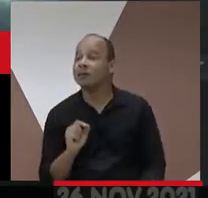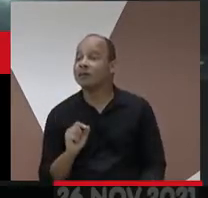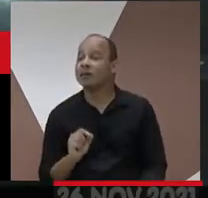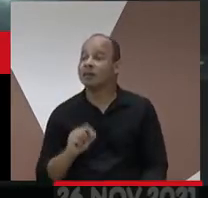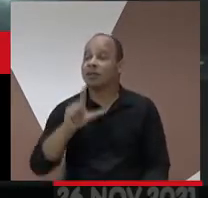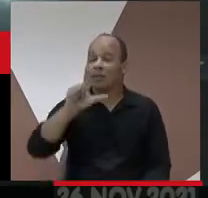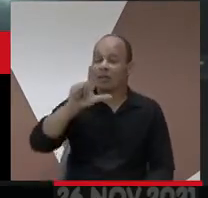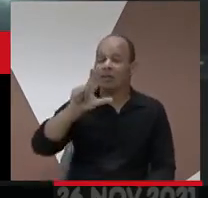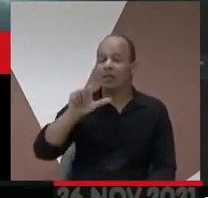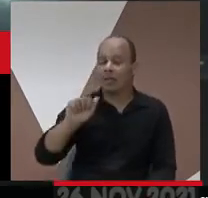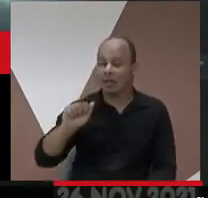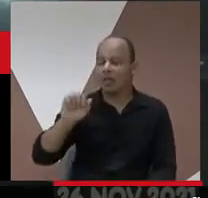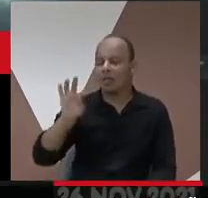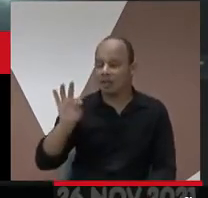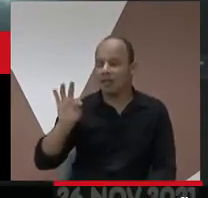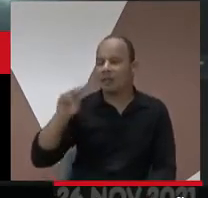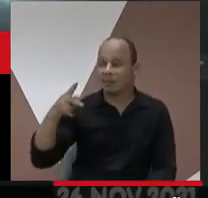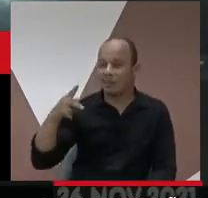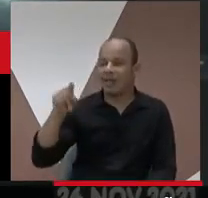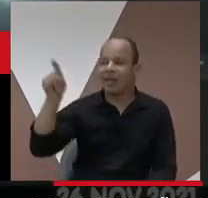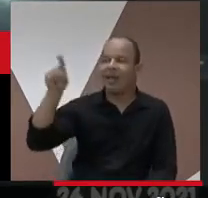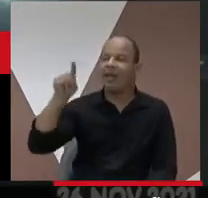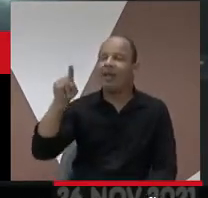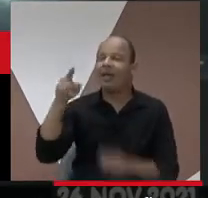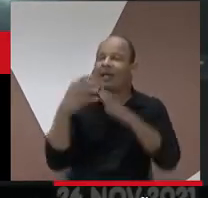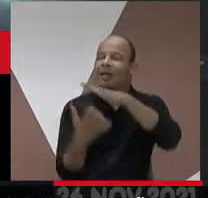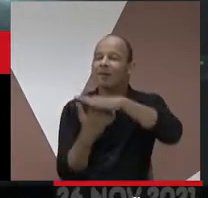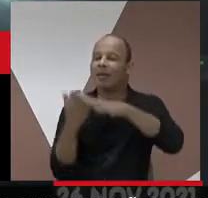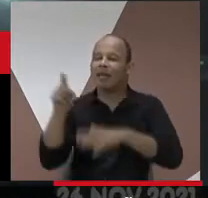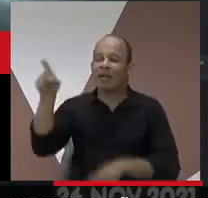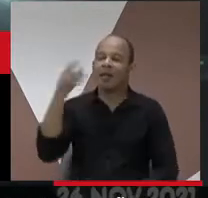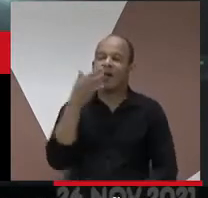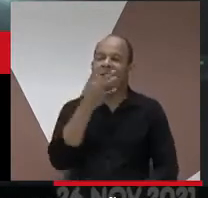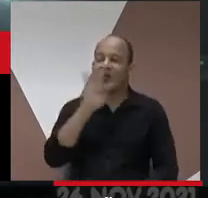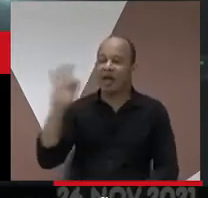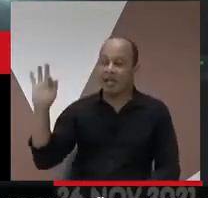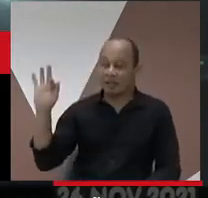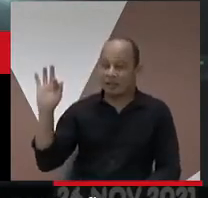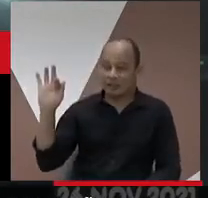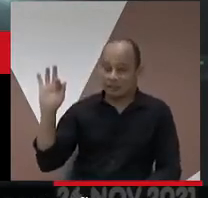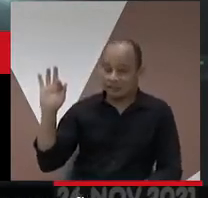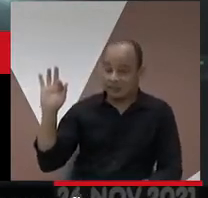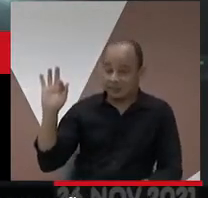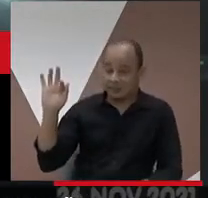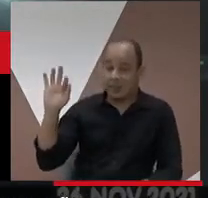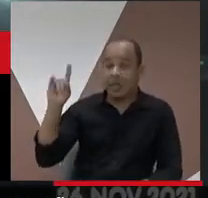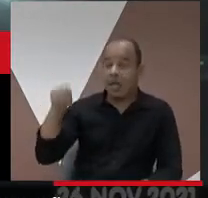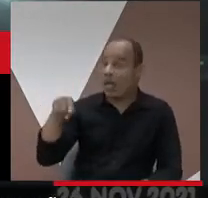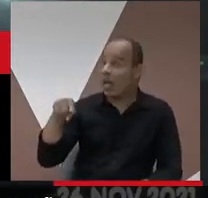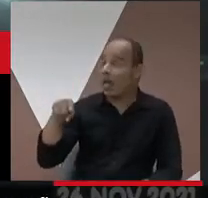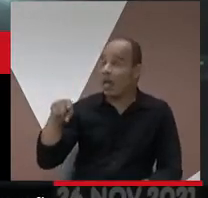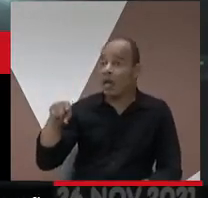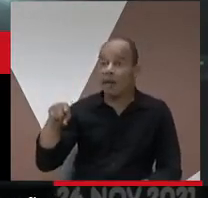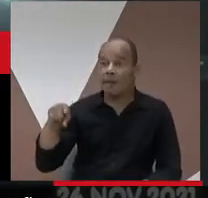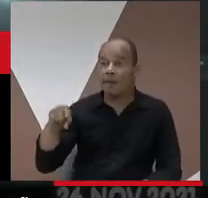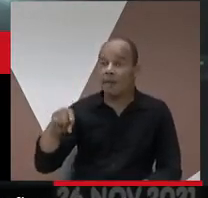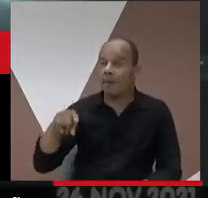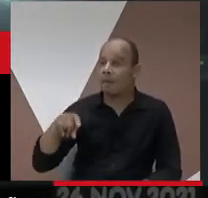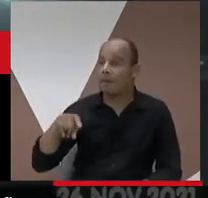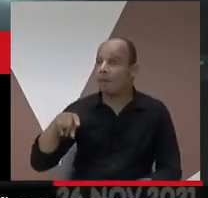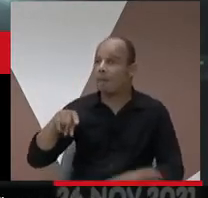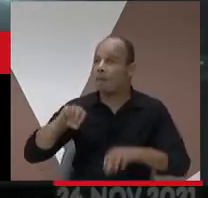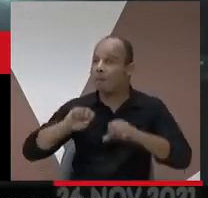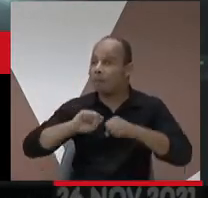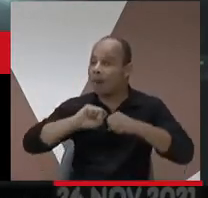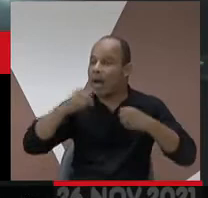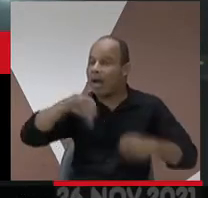RATP, empresa francesa, que é a maior concessionária de obras de infraestrutura pública